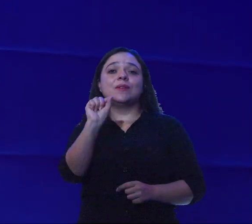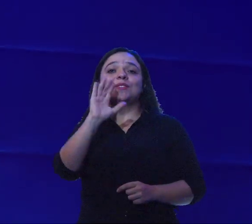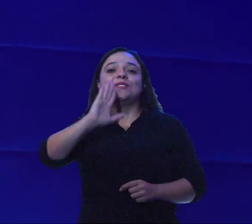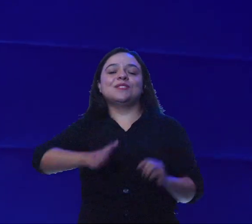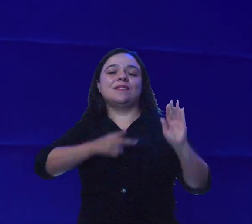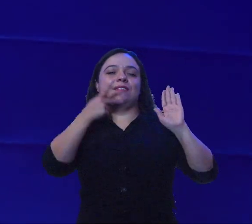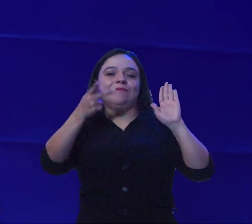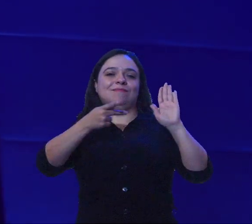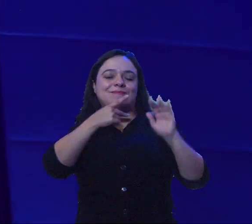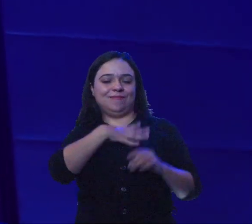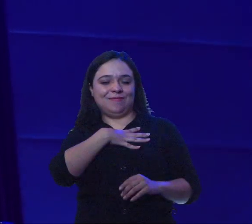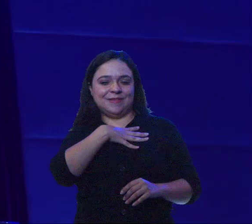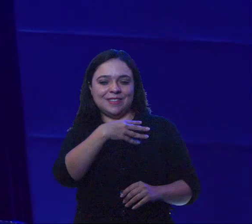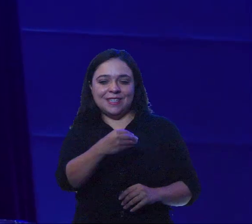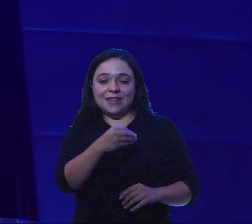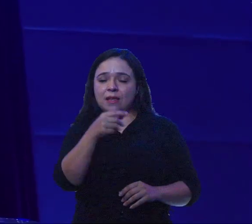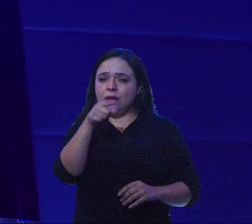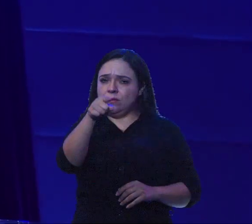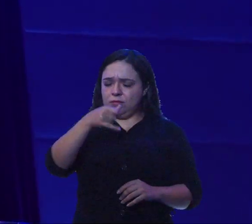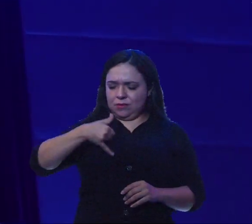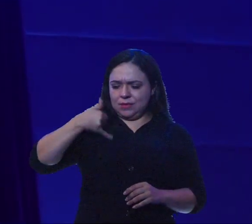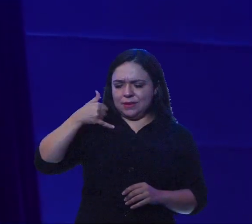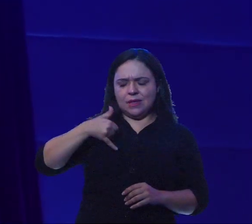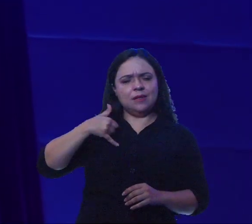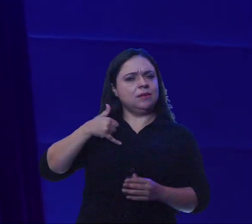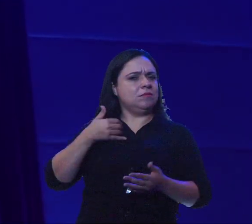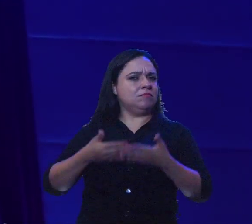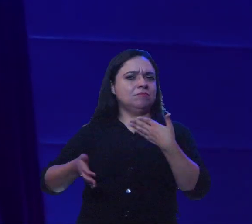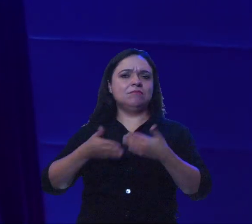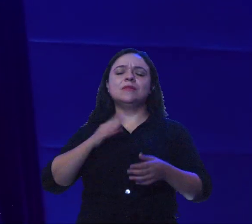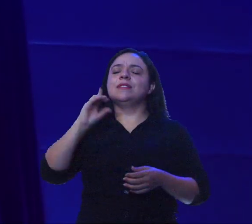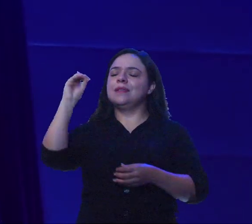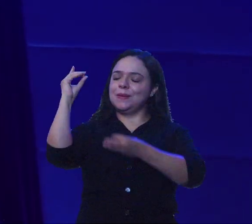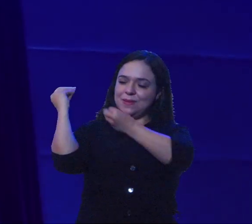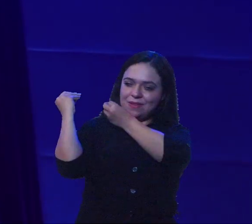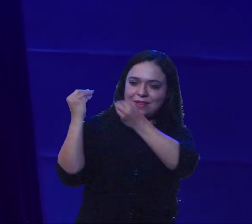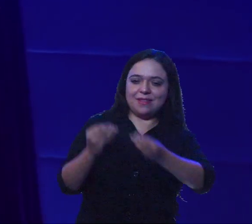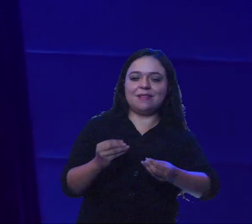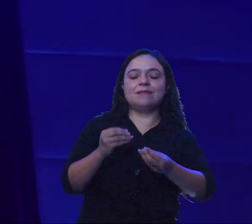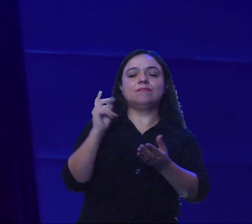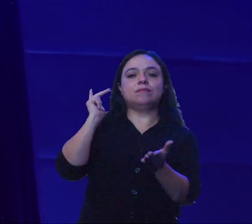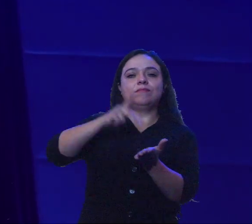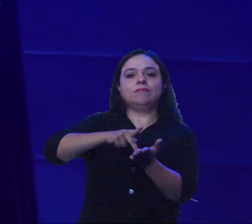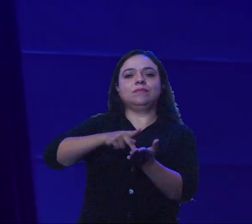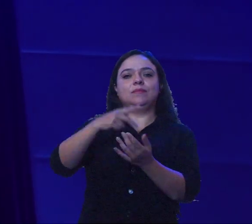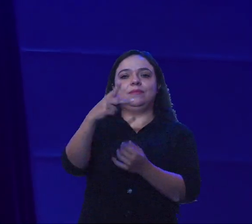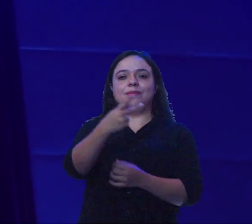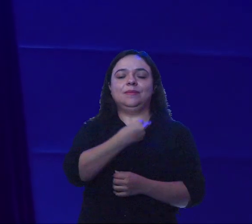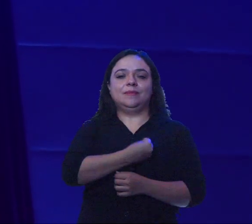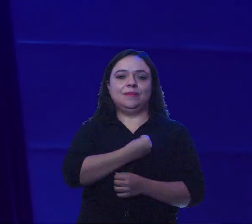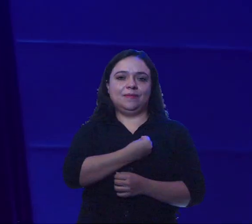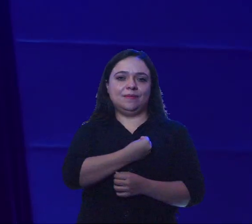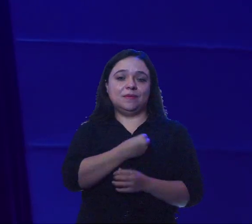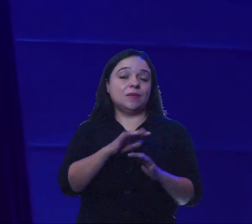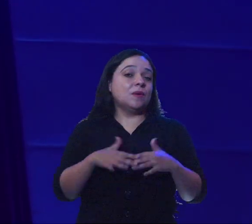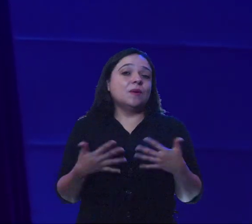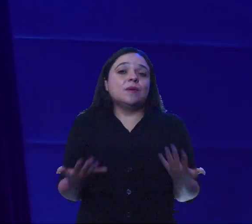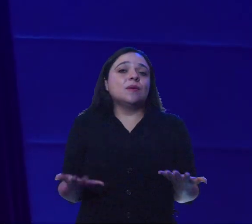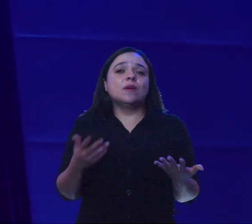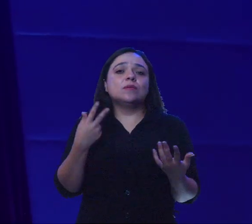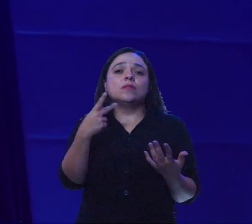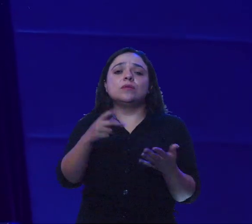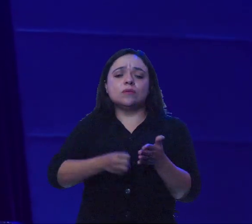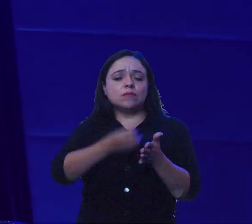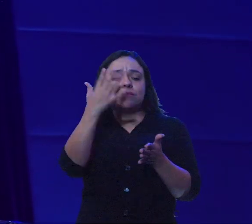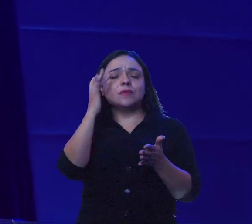promessa, independente da idade, que Deus vai restaurar na tua vida. Quais são os sonhos que Deus está